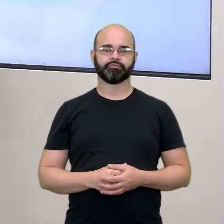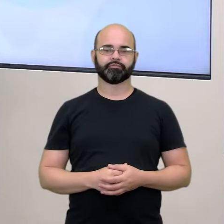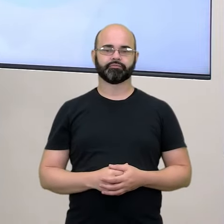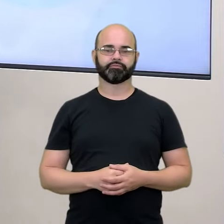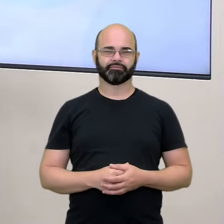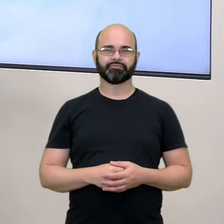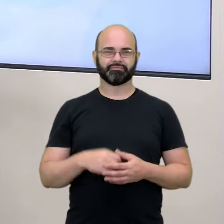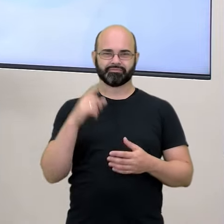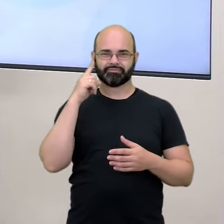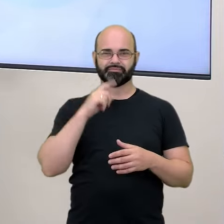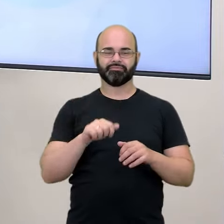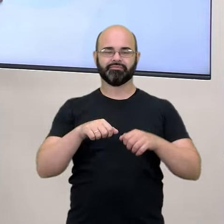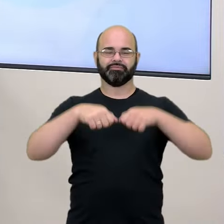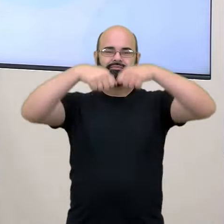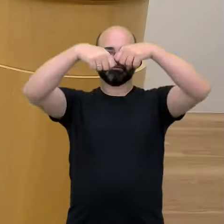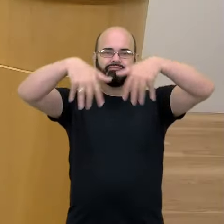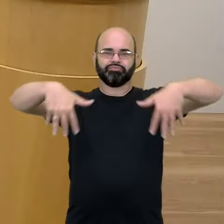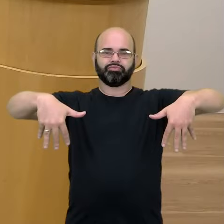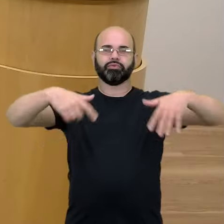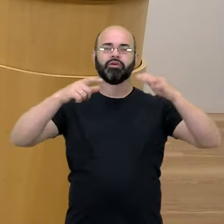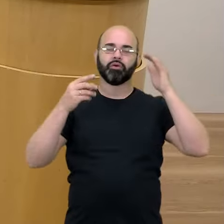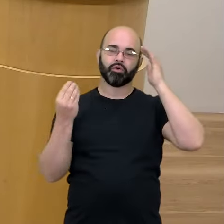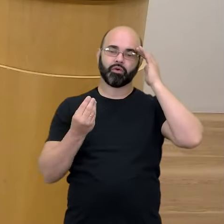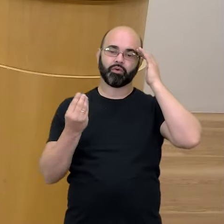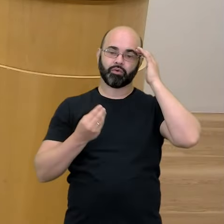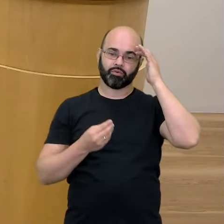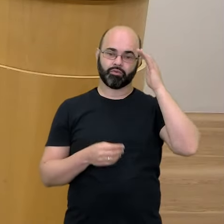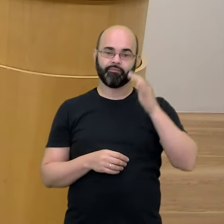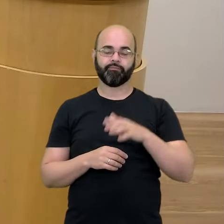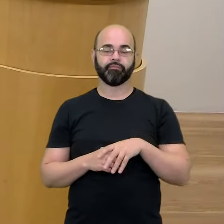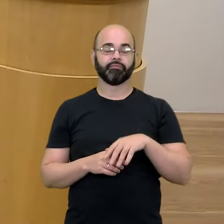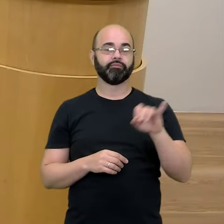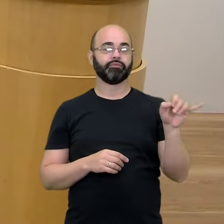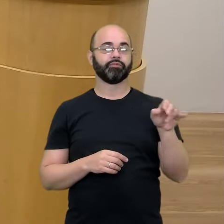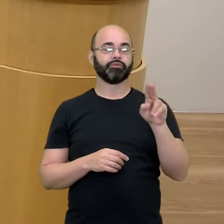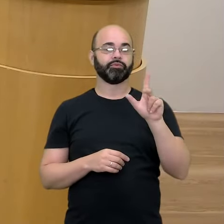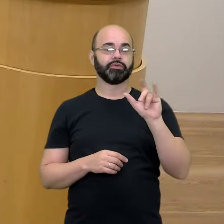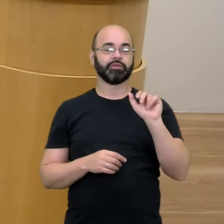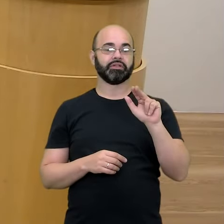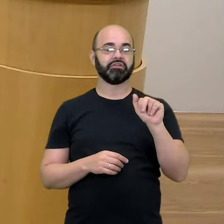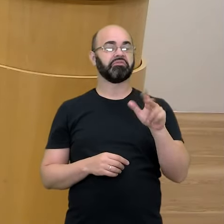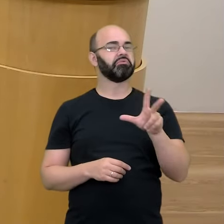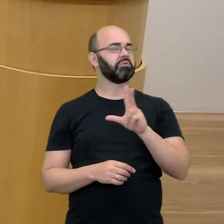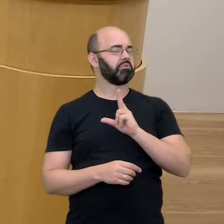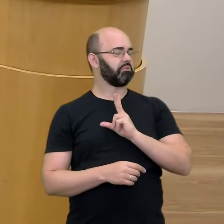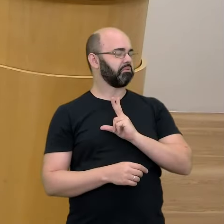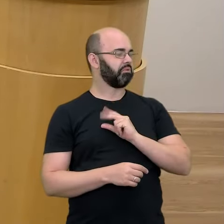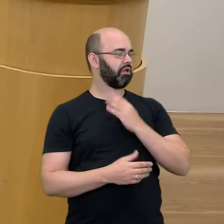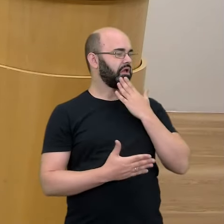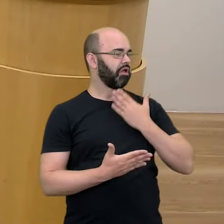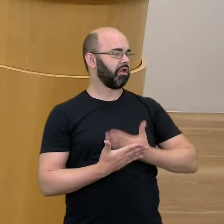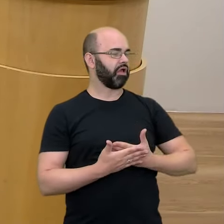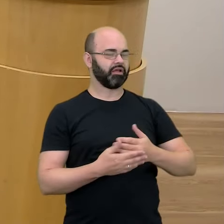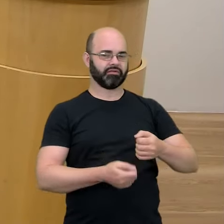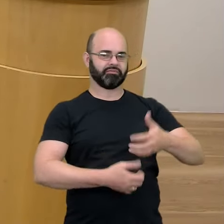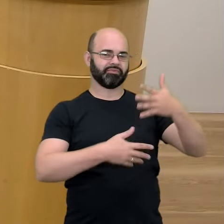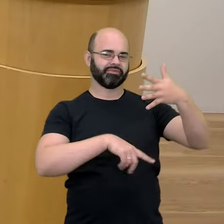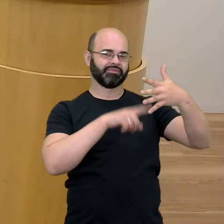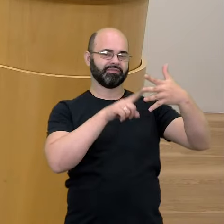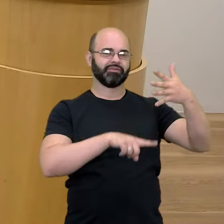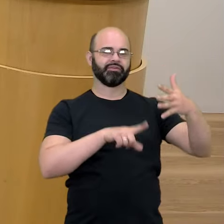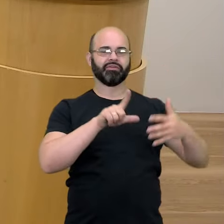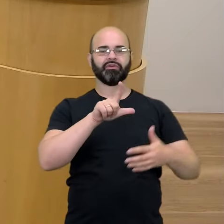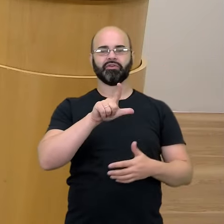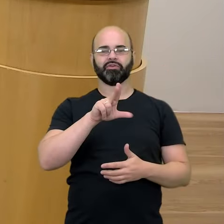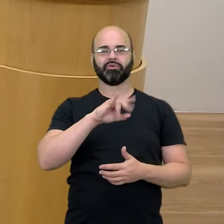dão esses frutos? Olha, gente! Olha, o Luiz Fernando falou que tá aqui firme e forte, que tá acontecendo 3 aulas